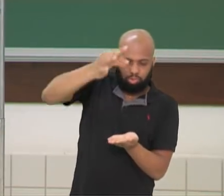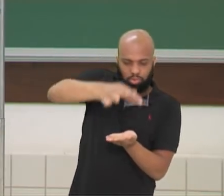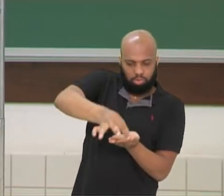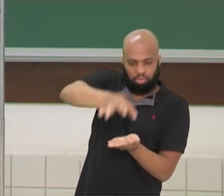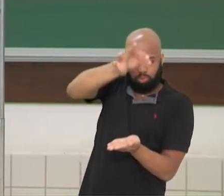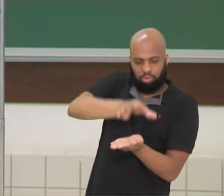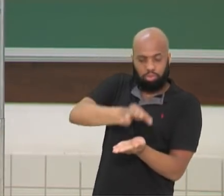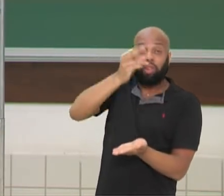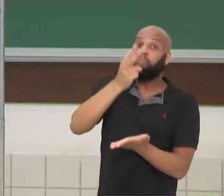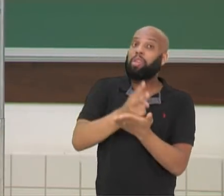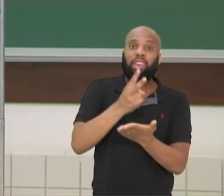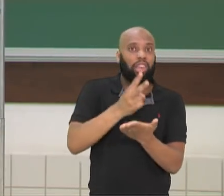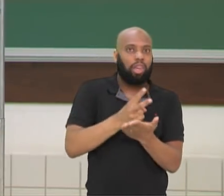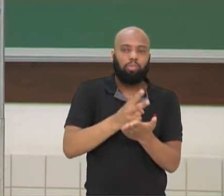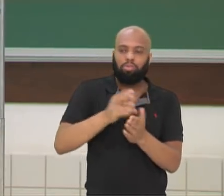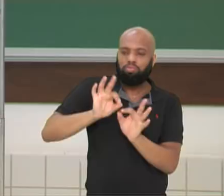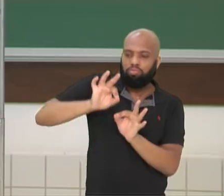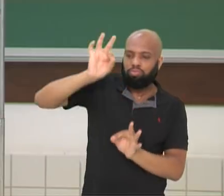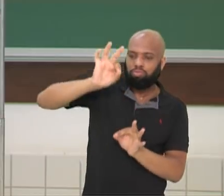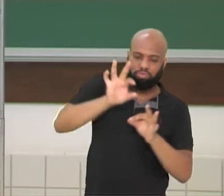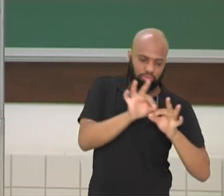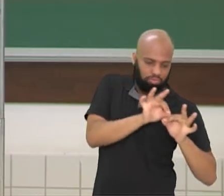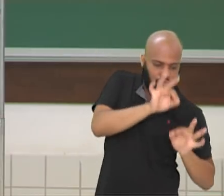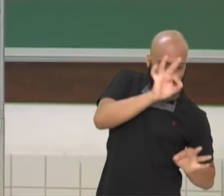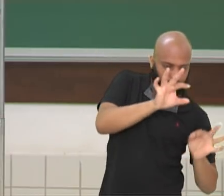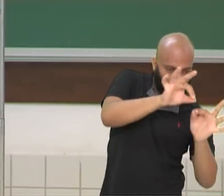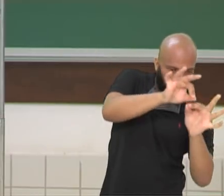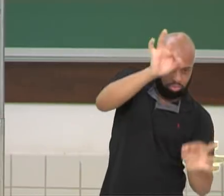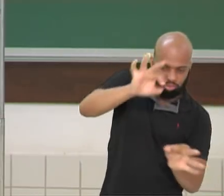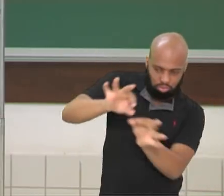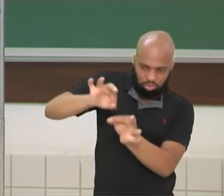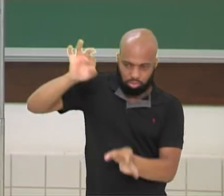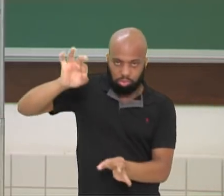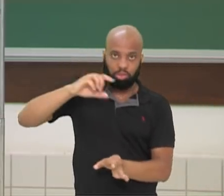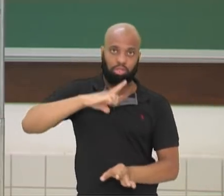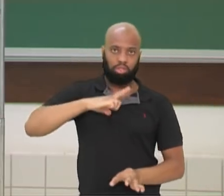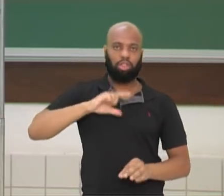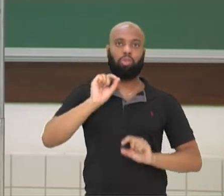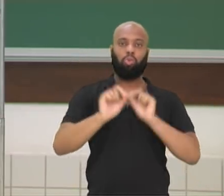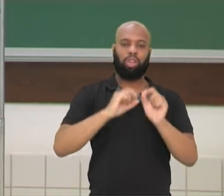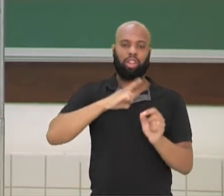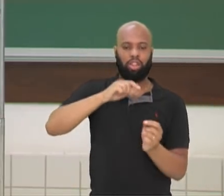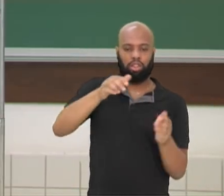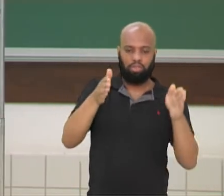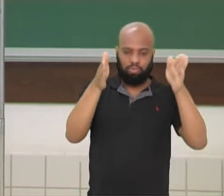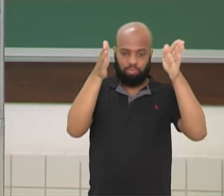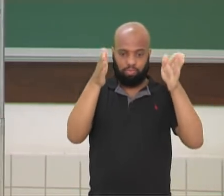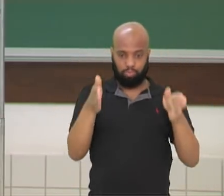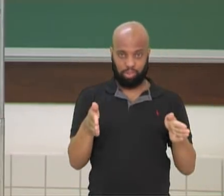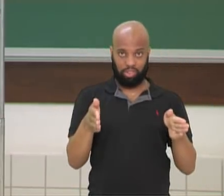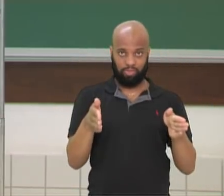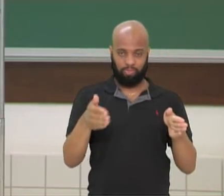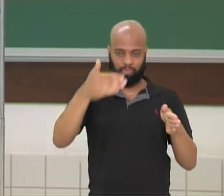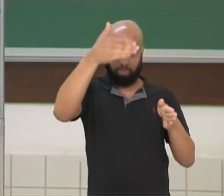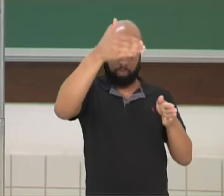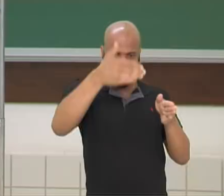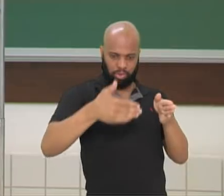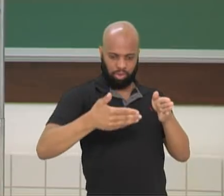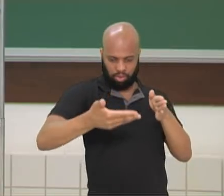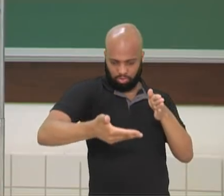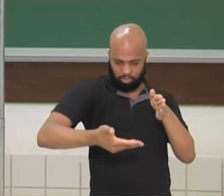figura, eles são do mesmo tamanho, certo? E ele tem, no caso ali, 6 faces quadradas. São 6 quadradinhos que fecham a